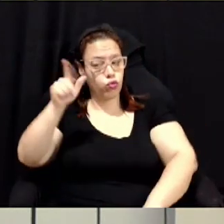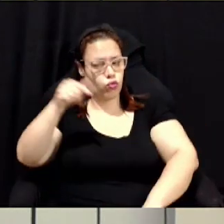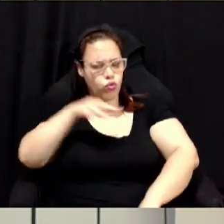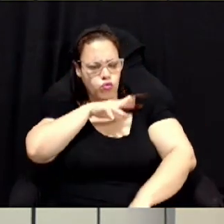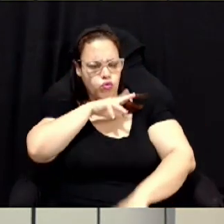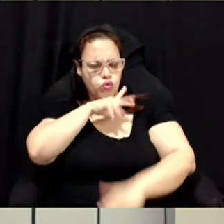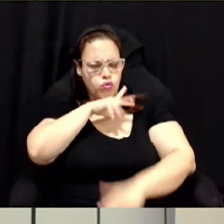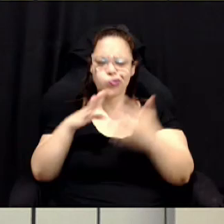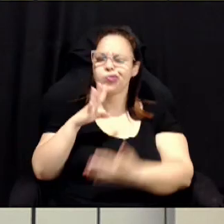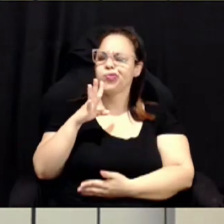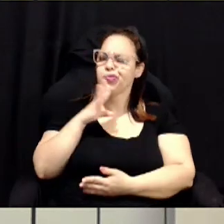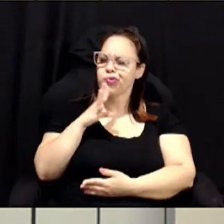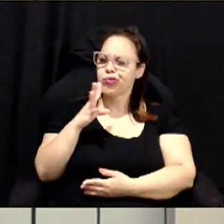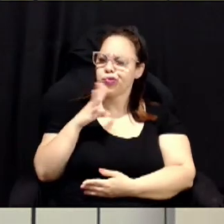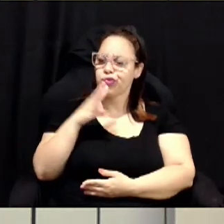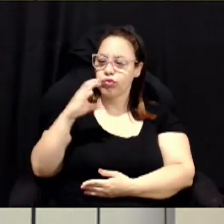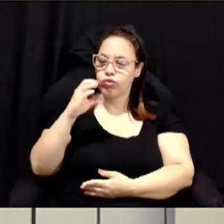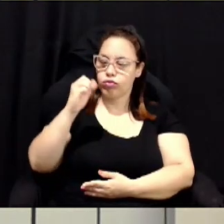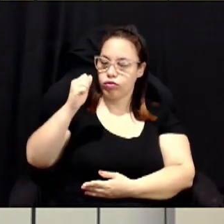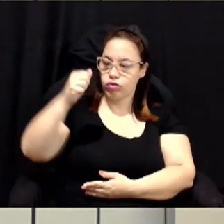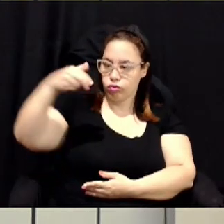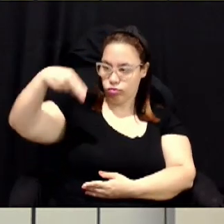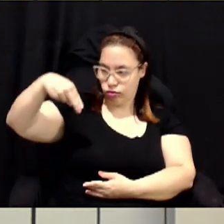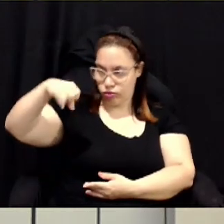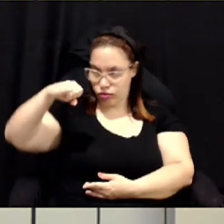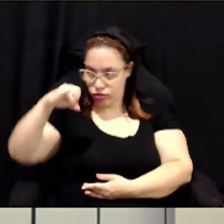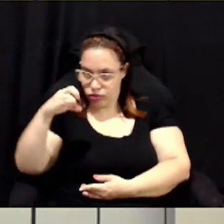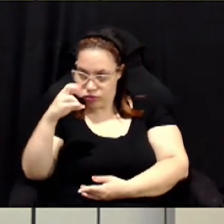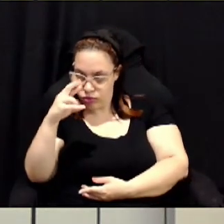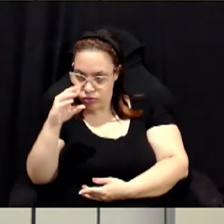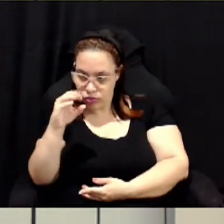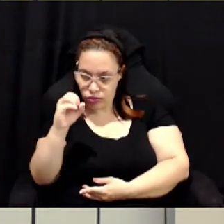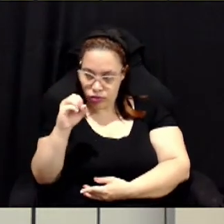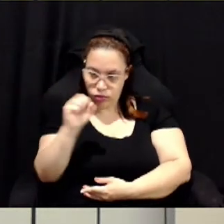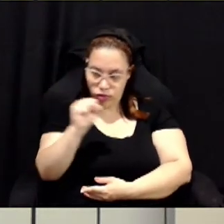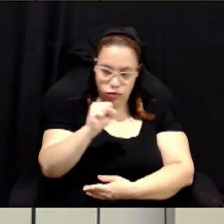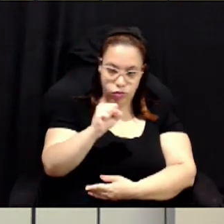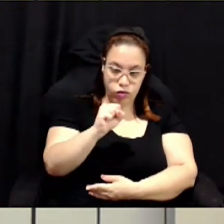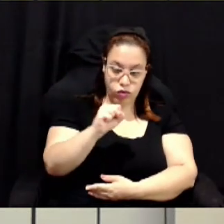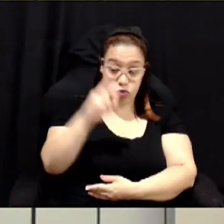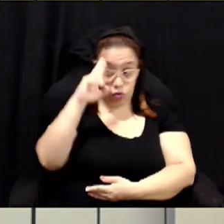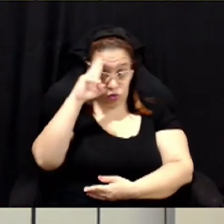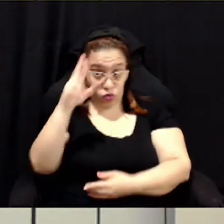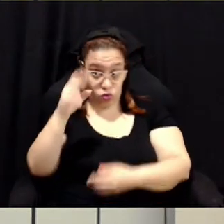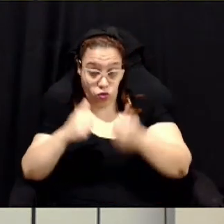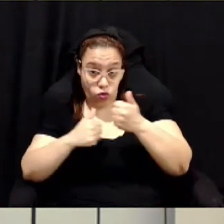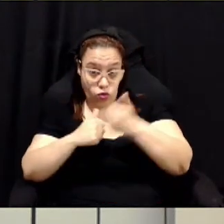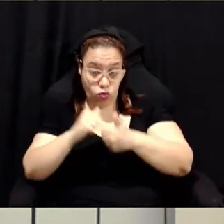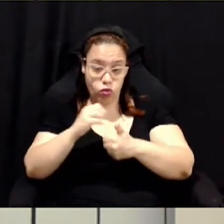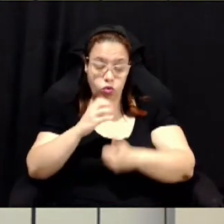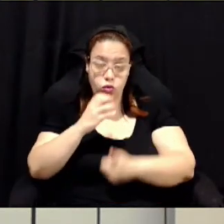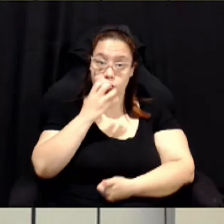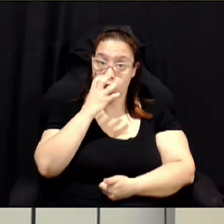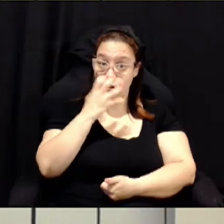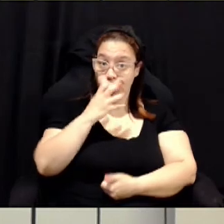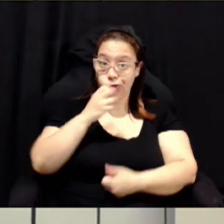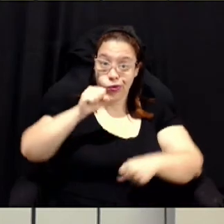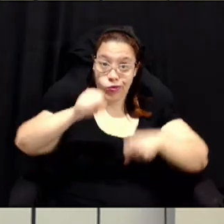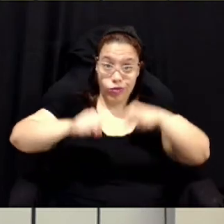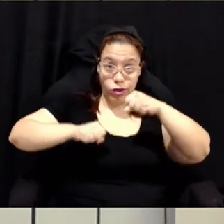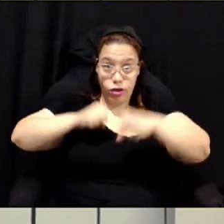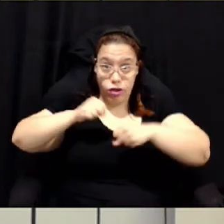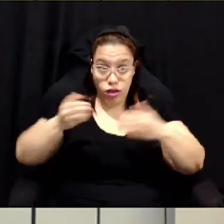conhecer o Canicross, que é um esporte que une os donos e os cães em corridas de tirar o